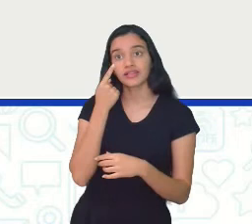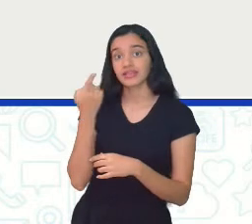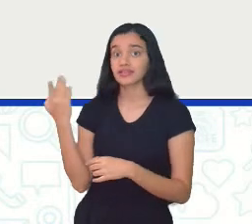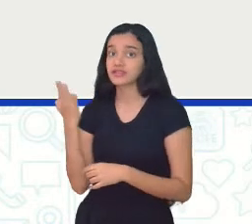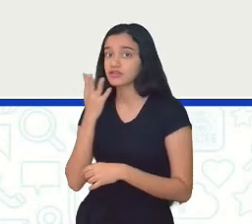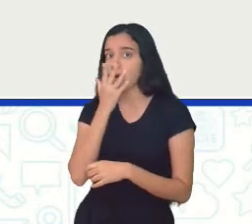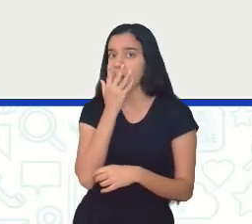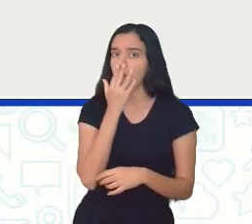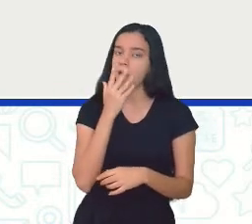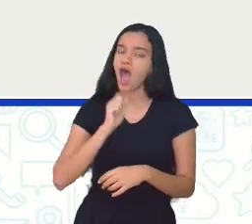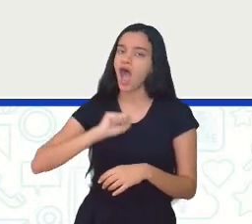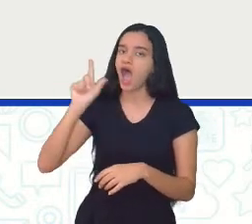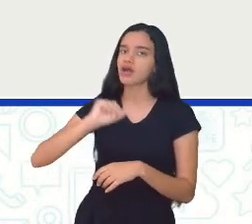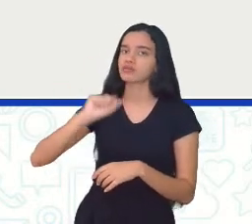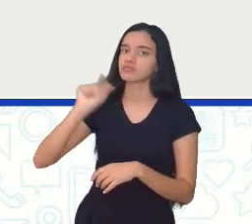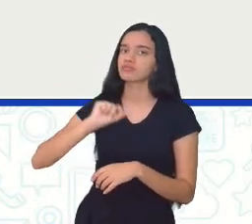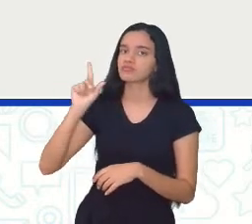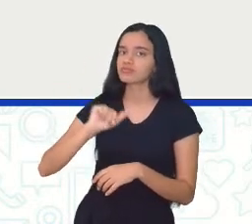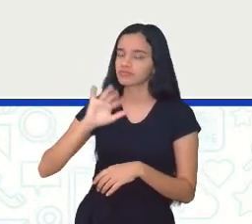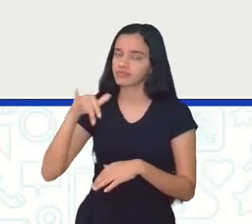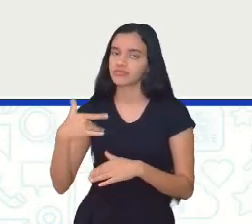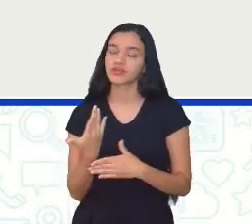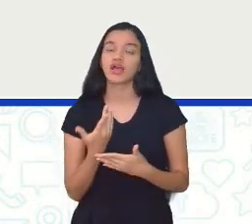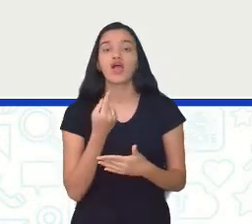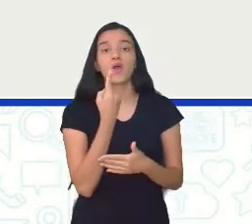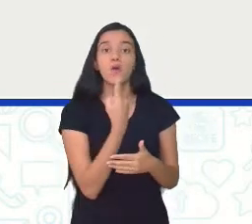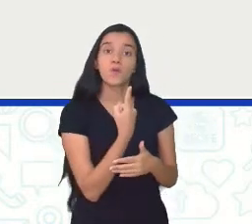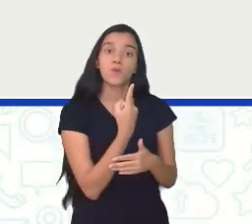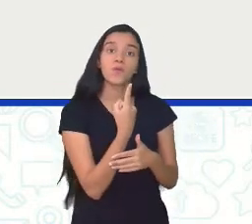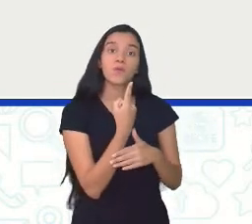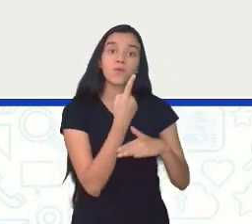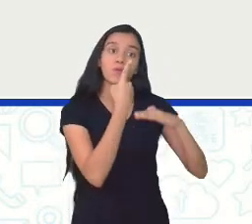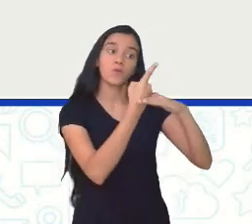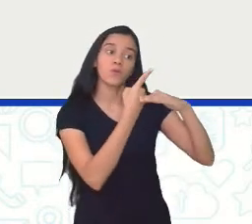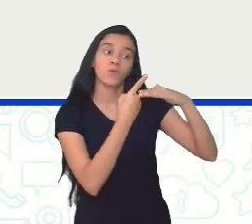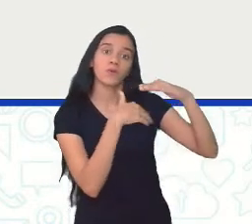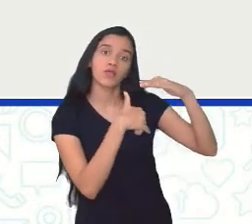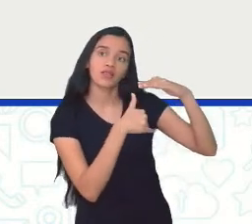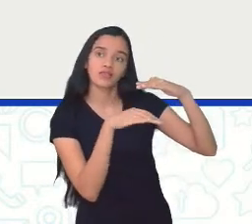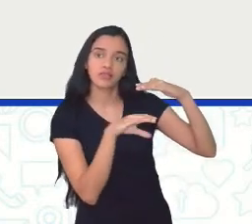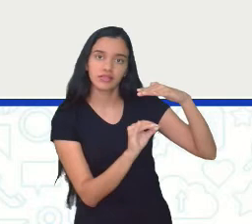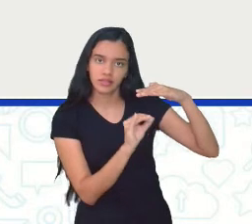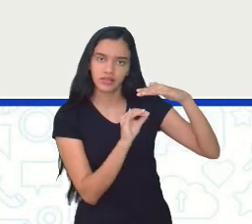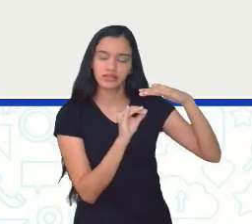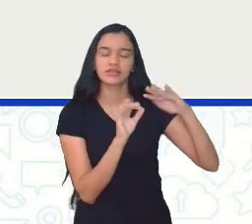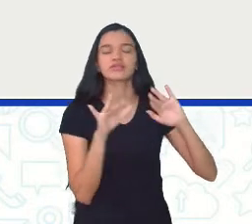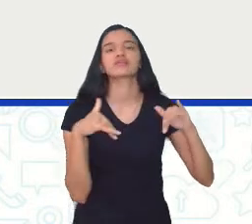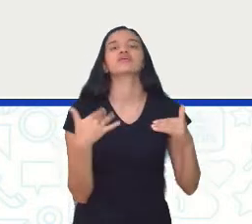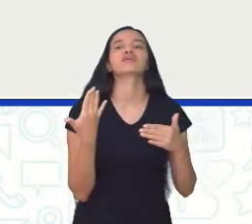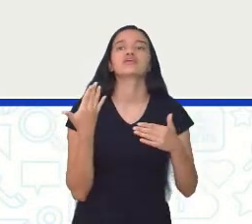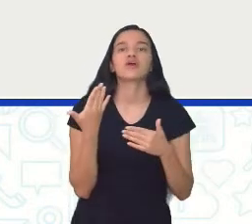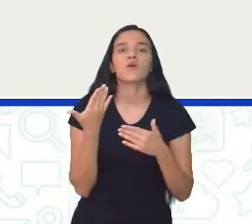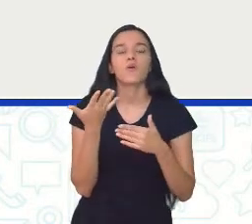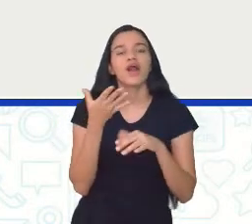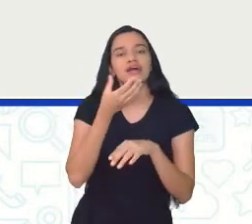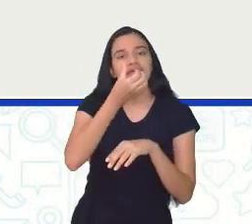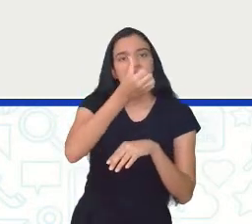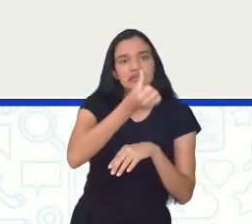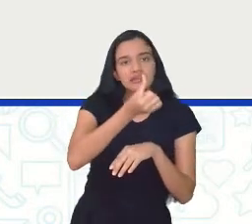partezinha azul é 1 décimo. E aí, se eu pegar 6 desses inteiros e